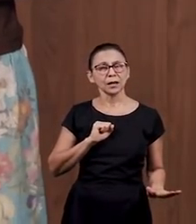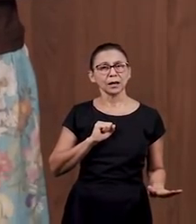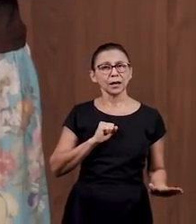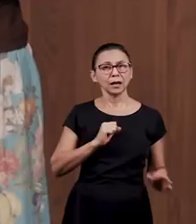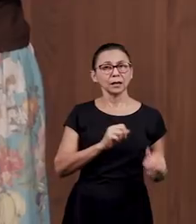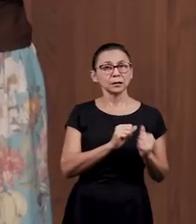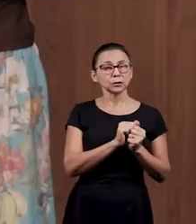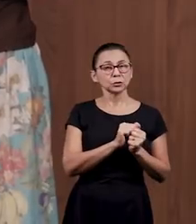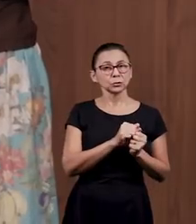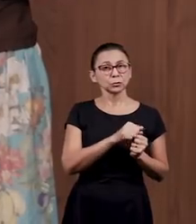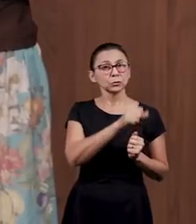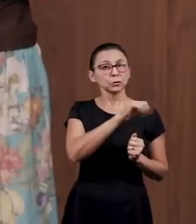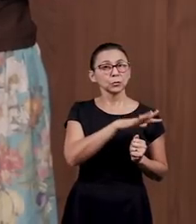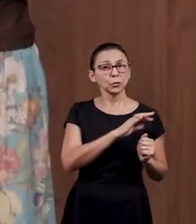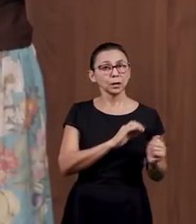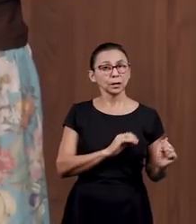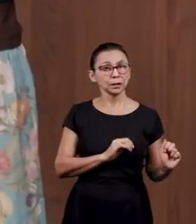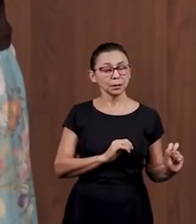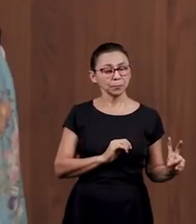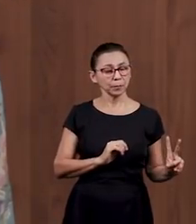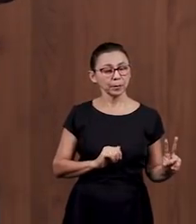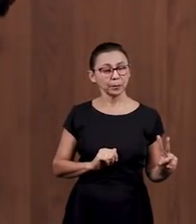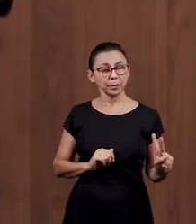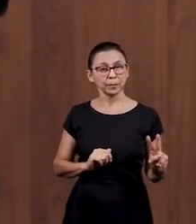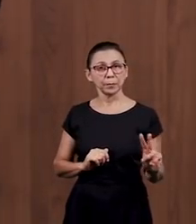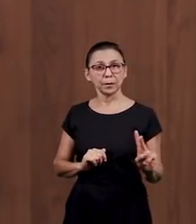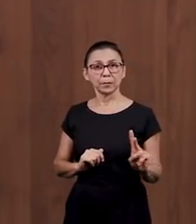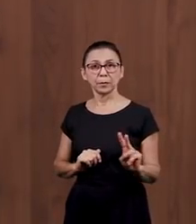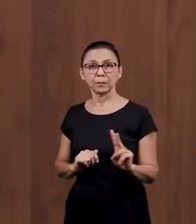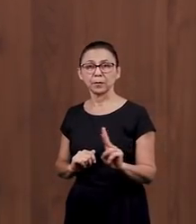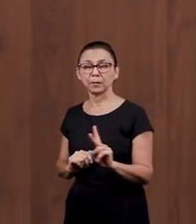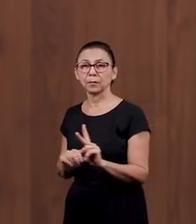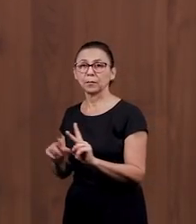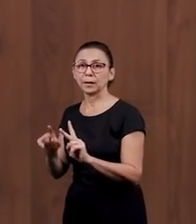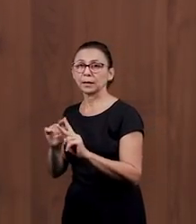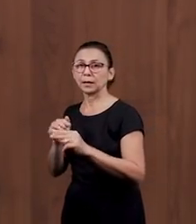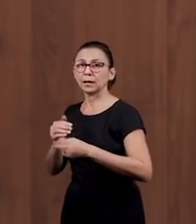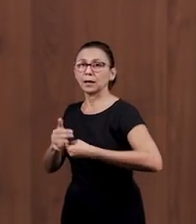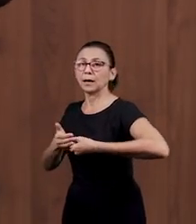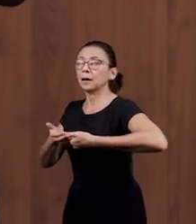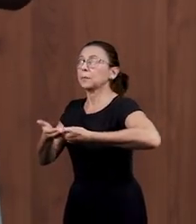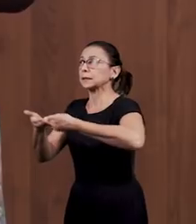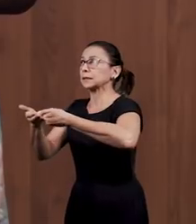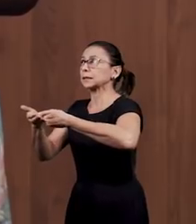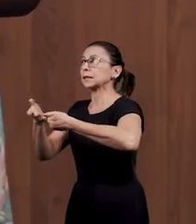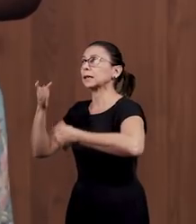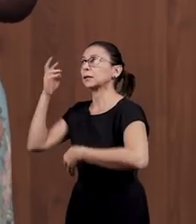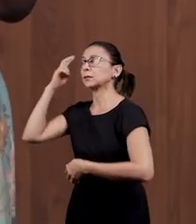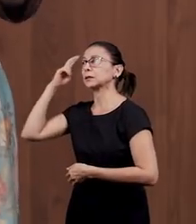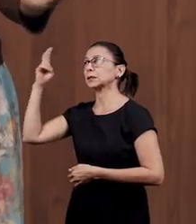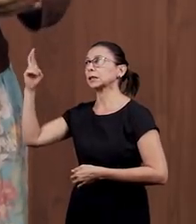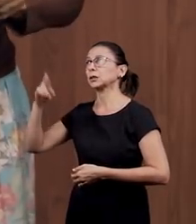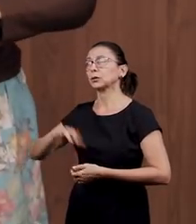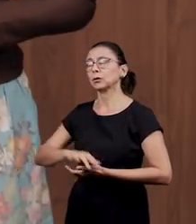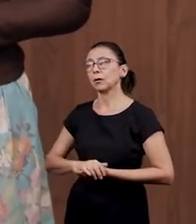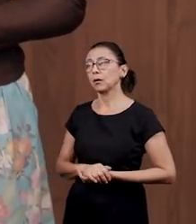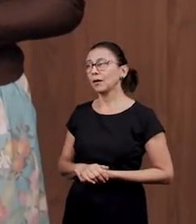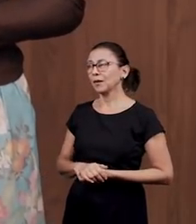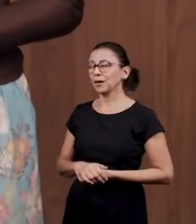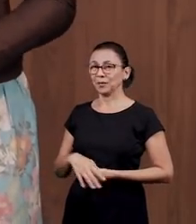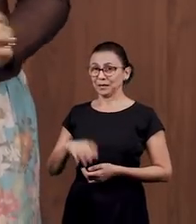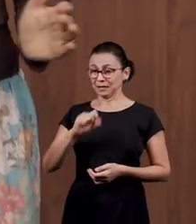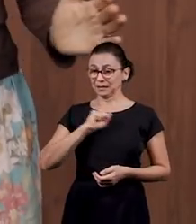para ser consagrado ao Senhor. E Ana diz assim: sumo sacerdote Eli, por este menino